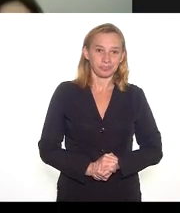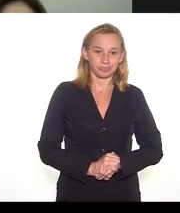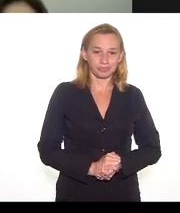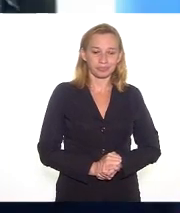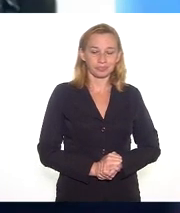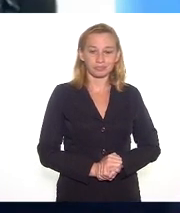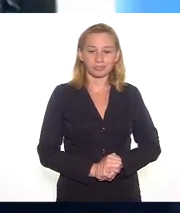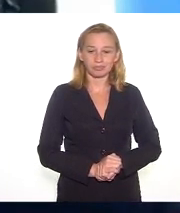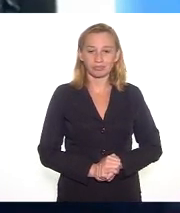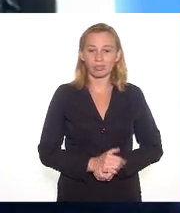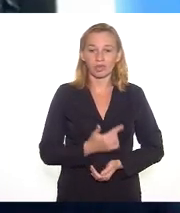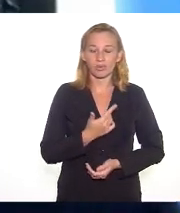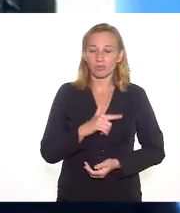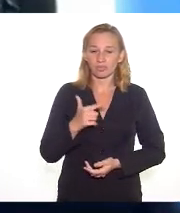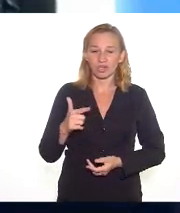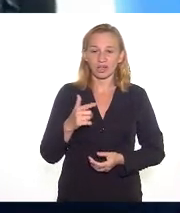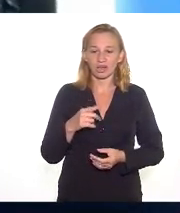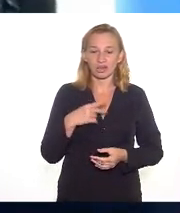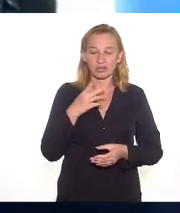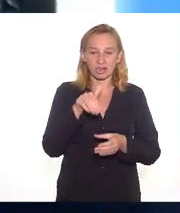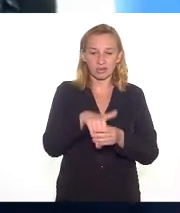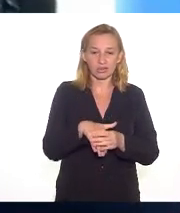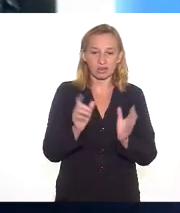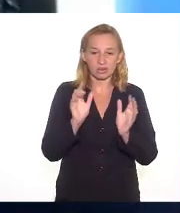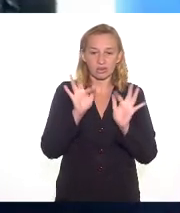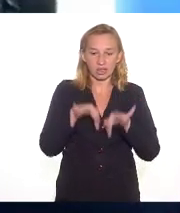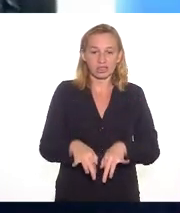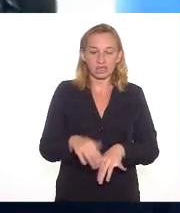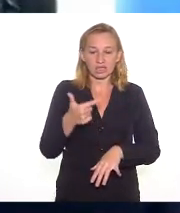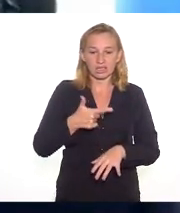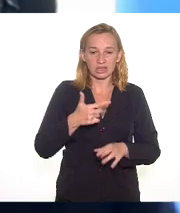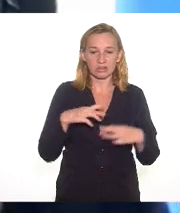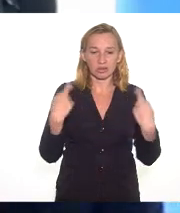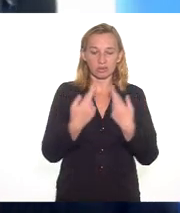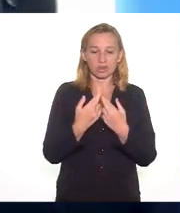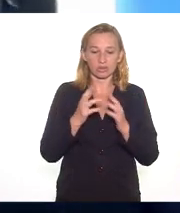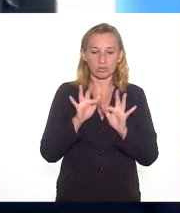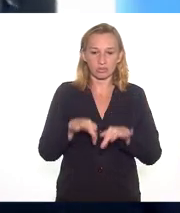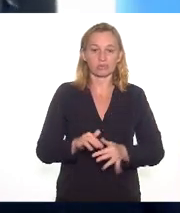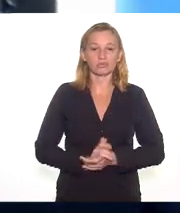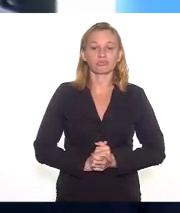Ninguém mais havendo interesse em declarar voto, está encerrada a segunda sessão extraordinária.